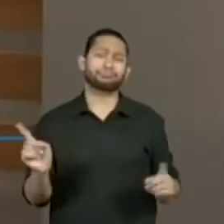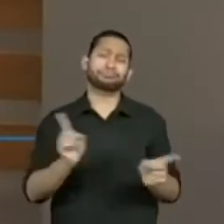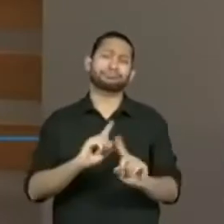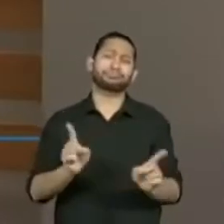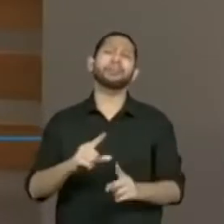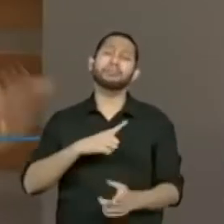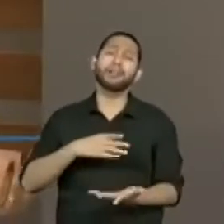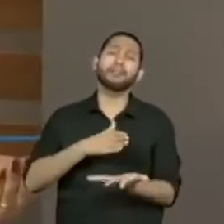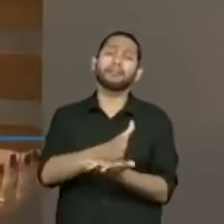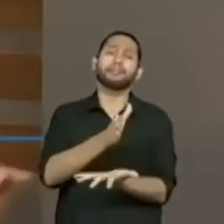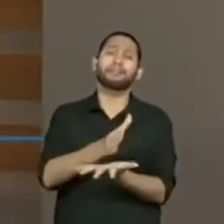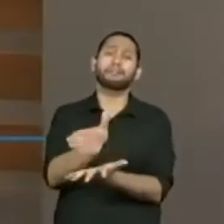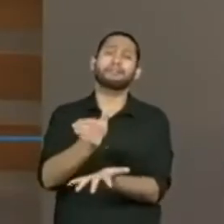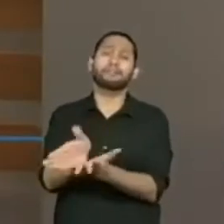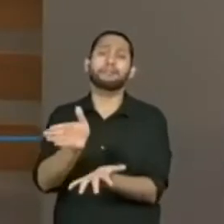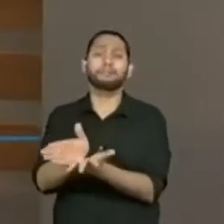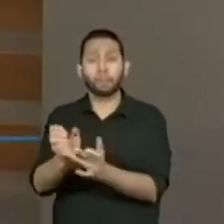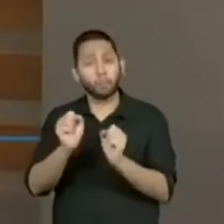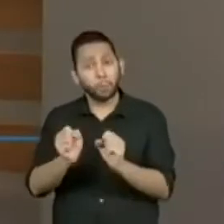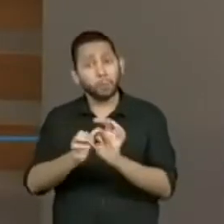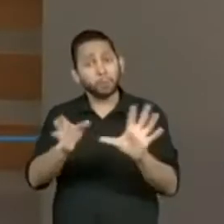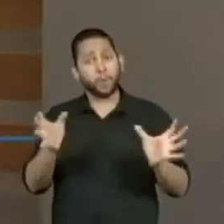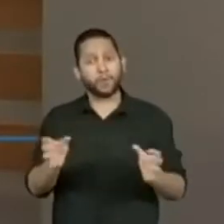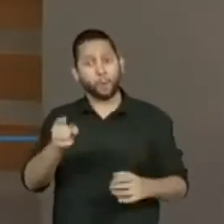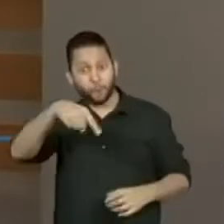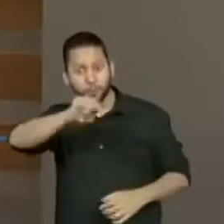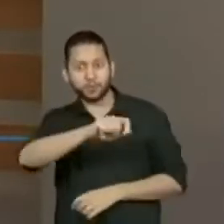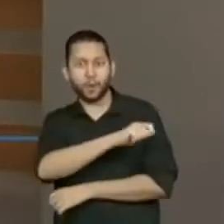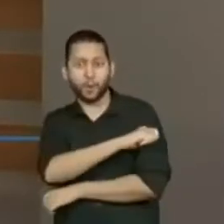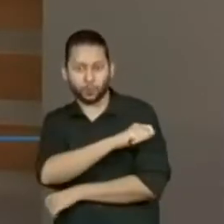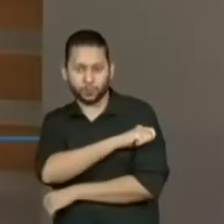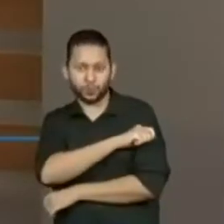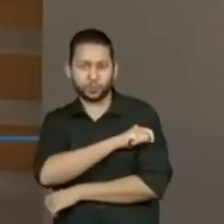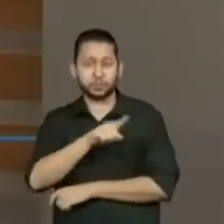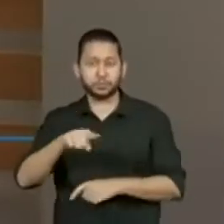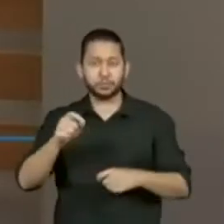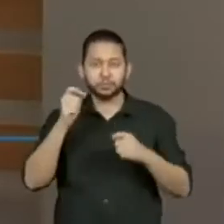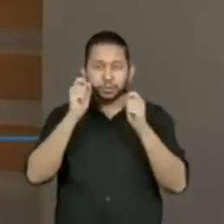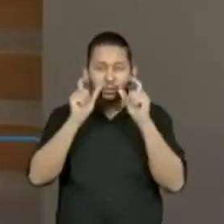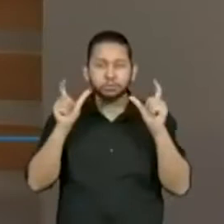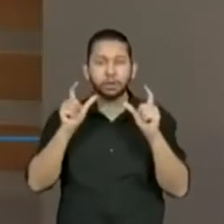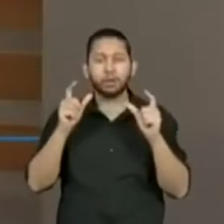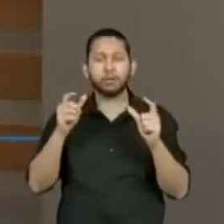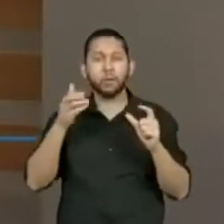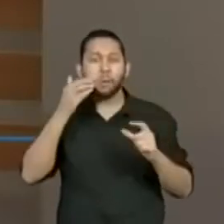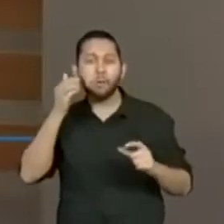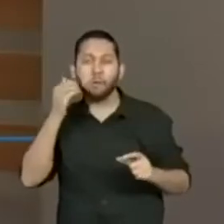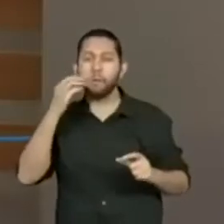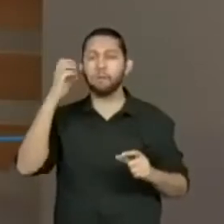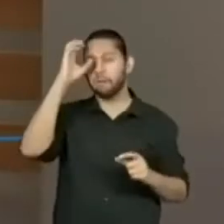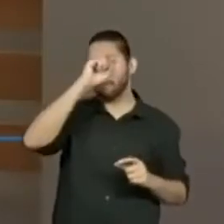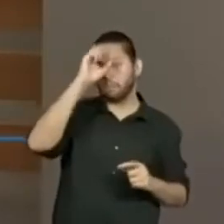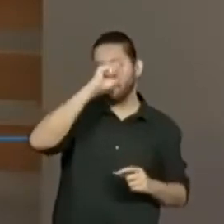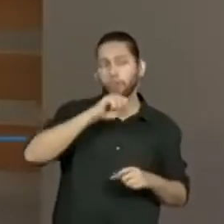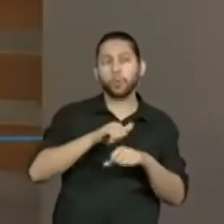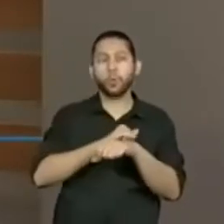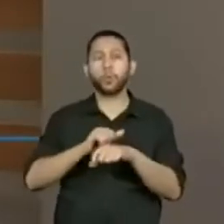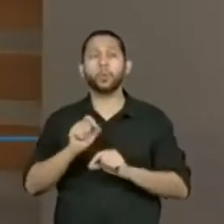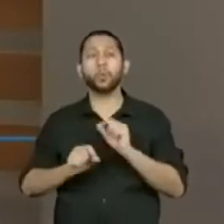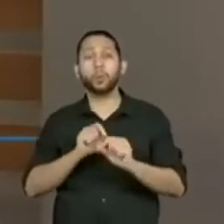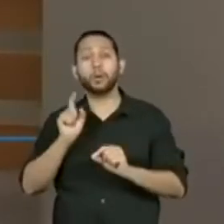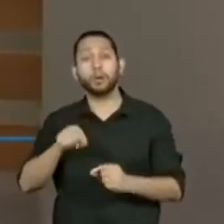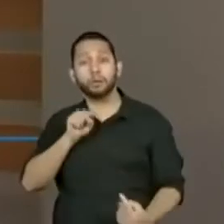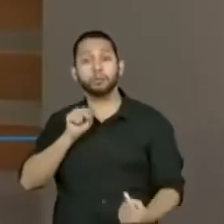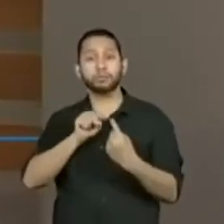inúmeras possibilidades. O que você, aluno do quarto ano, tem que se atentar nesse momento, prestar atenção, é no